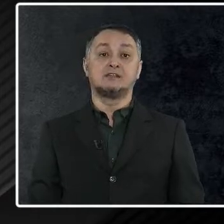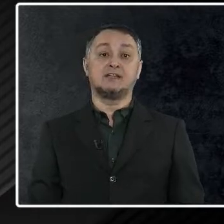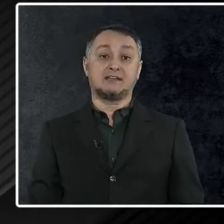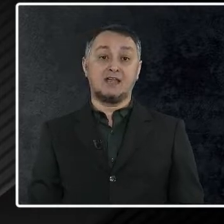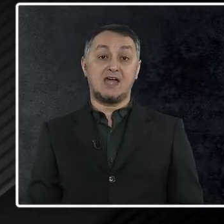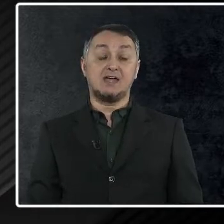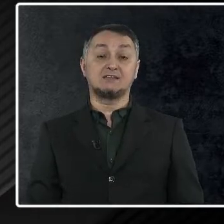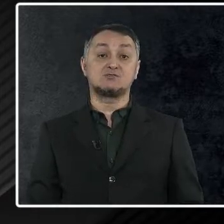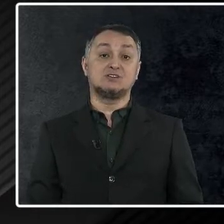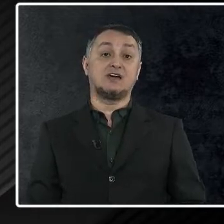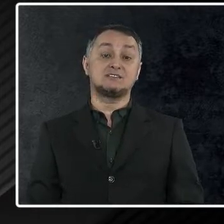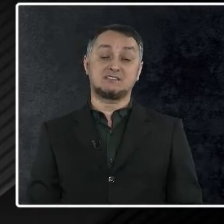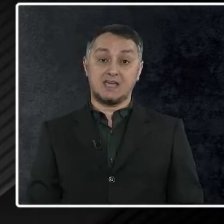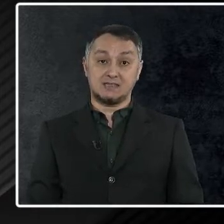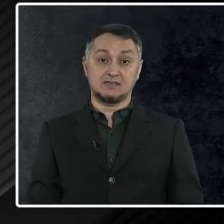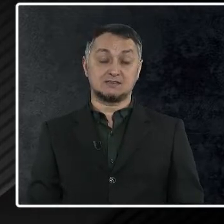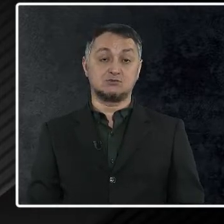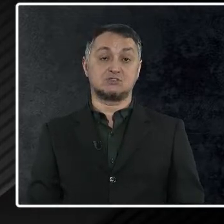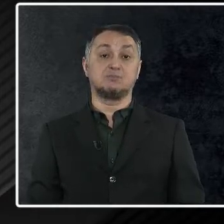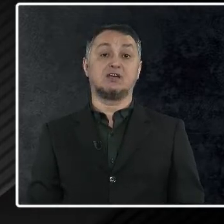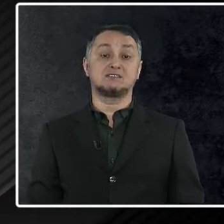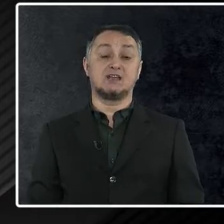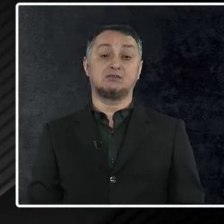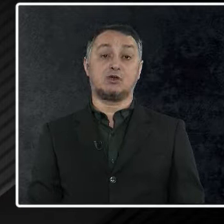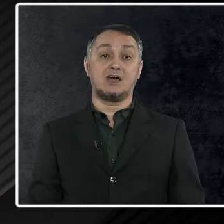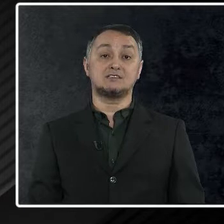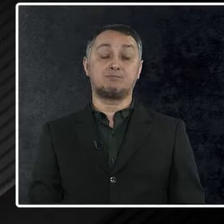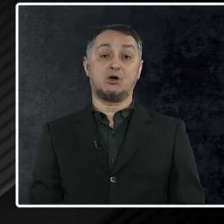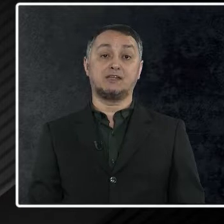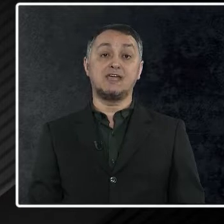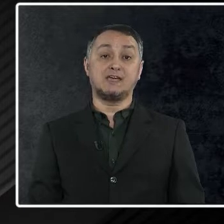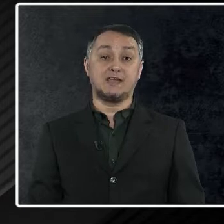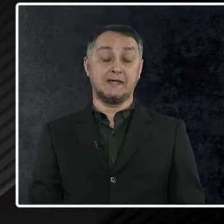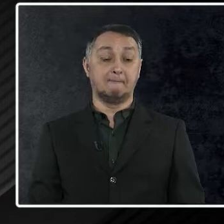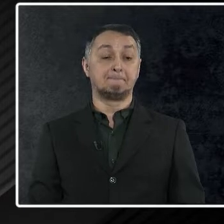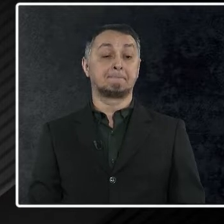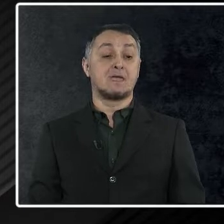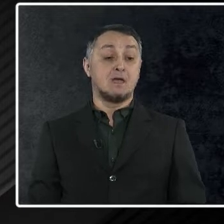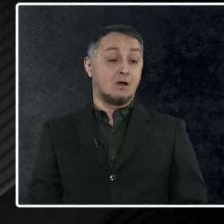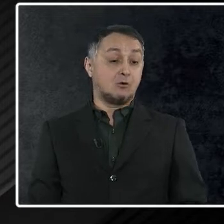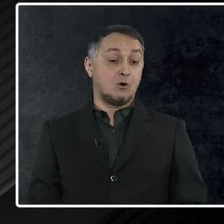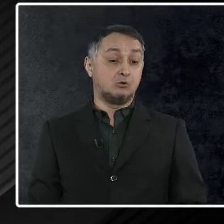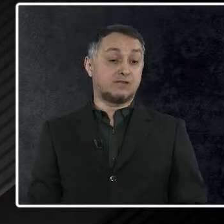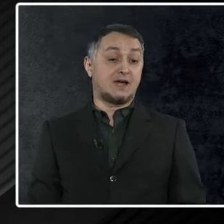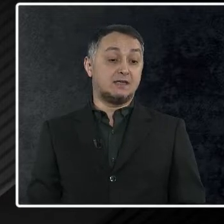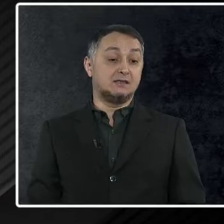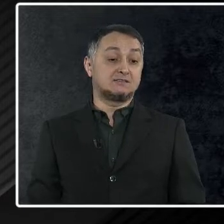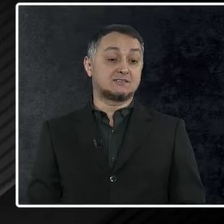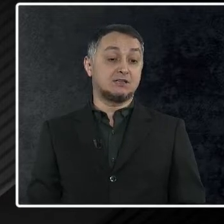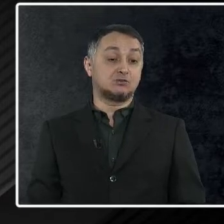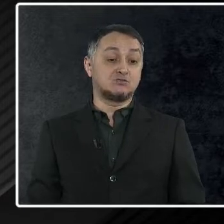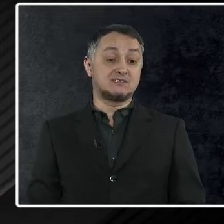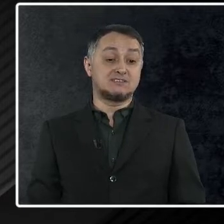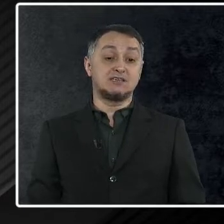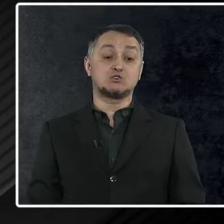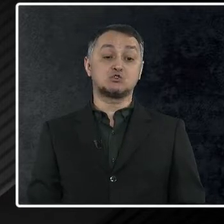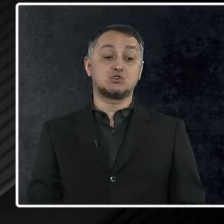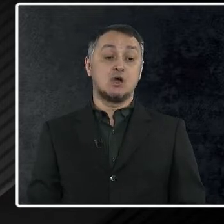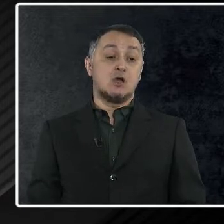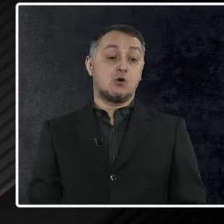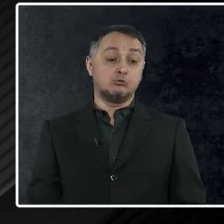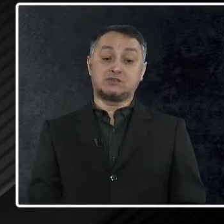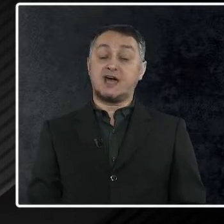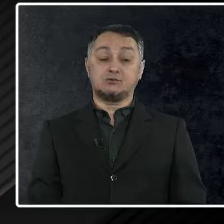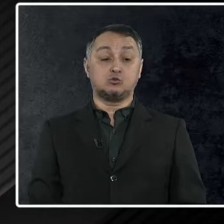descrição detalhada, as unidades técnicas dos tribunais eleitorais podem requerer, como está aí descrito nos